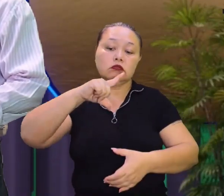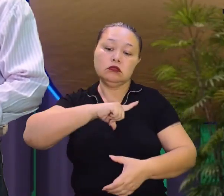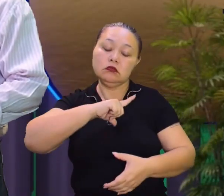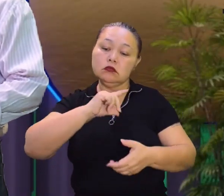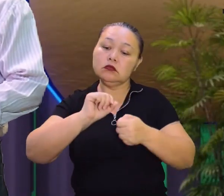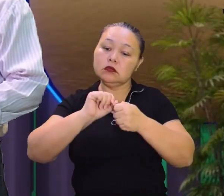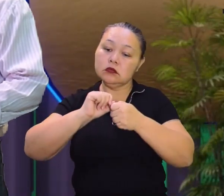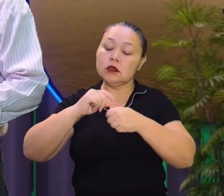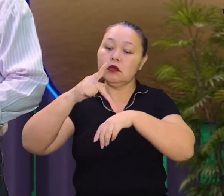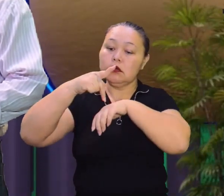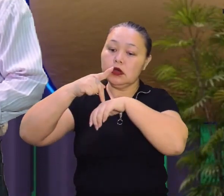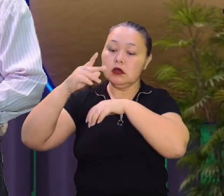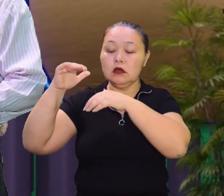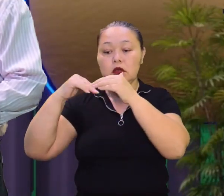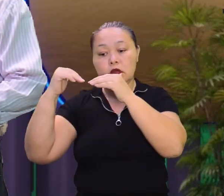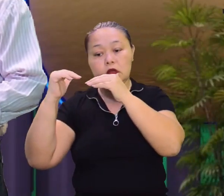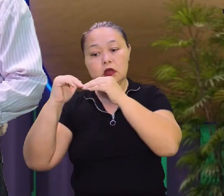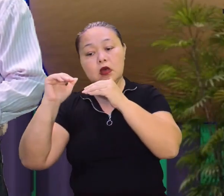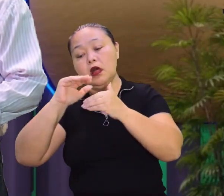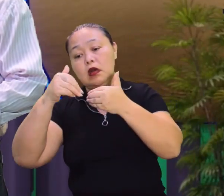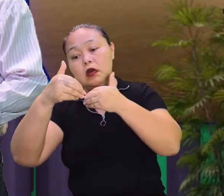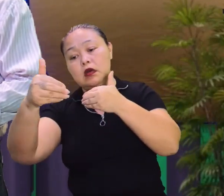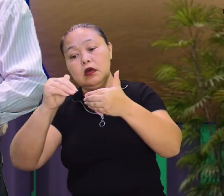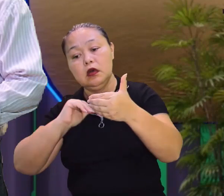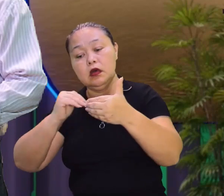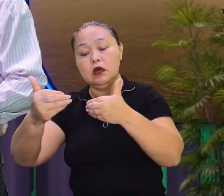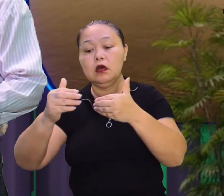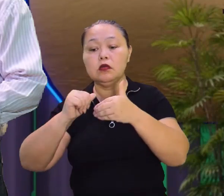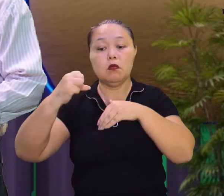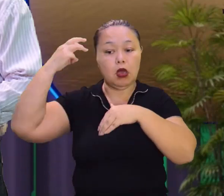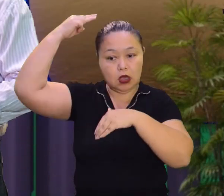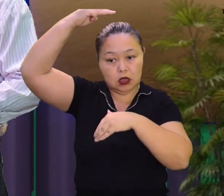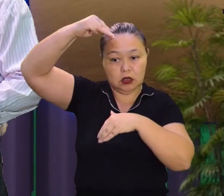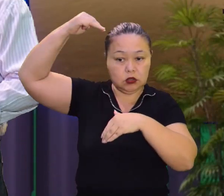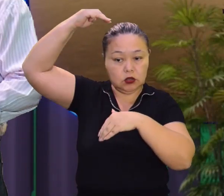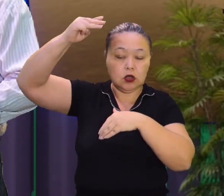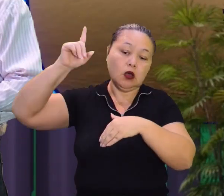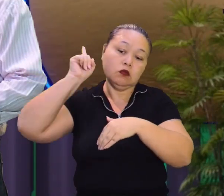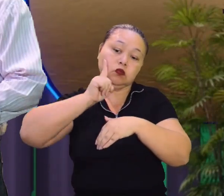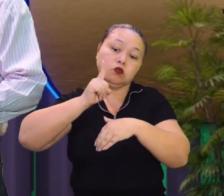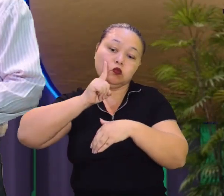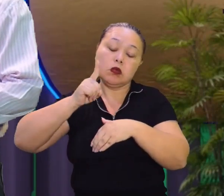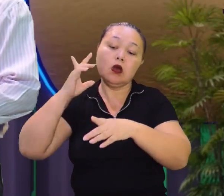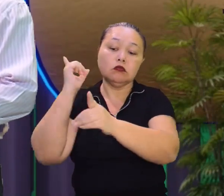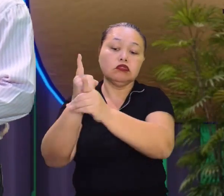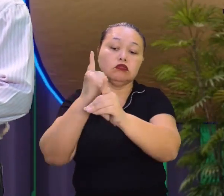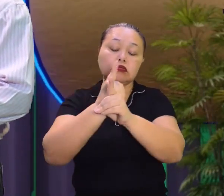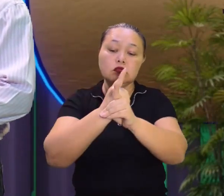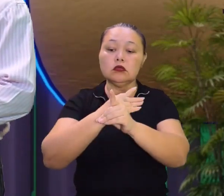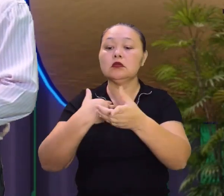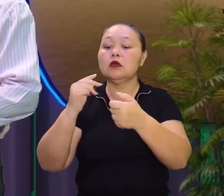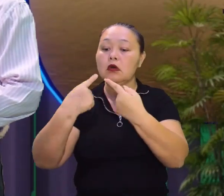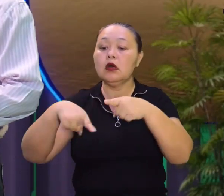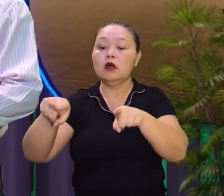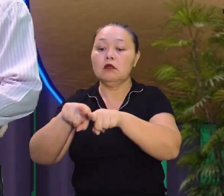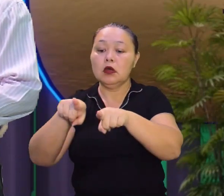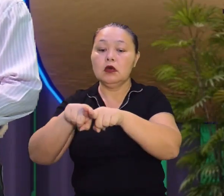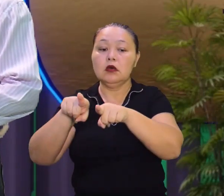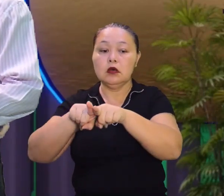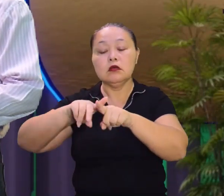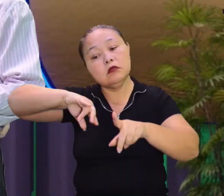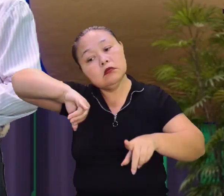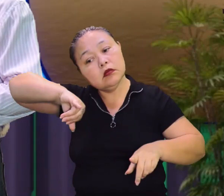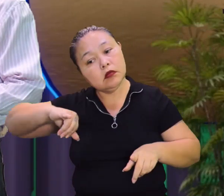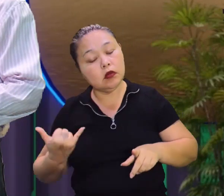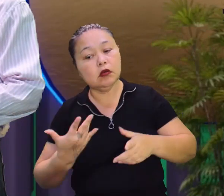de menor desenvolvimento. Por exemplo, lá na fronteira ali na região do México, com os Estados Unidos, a gente encontra várias áreas de maquiladoras também que se